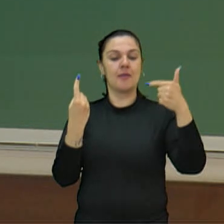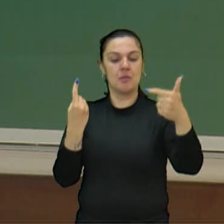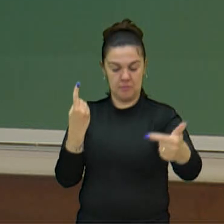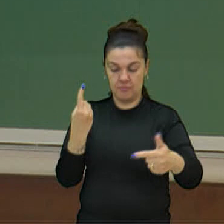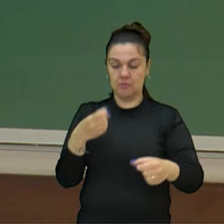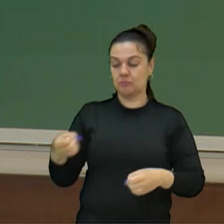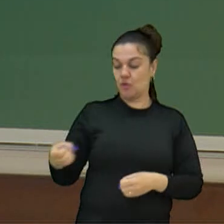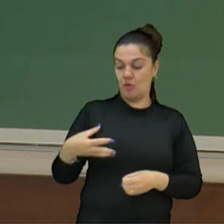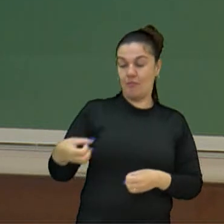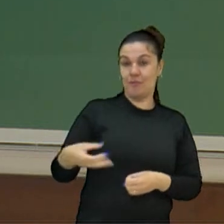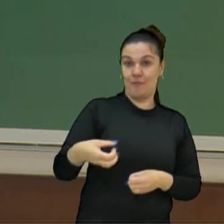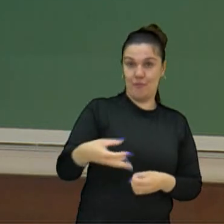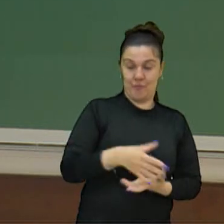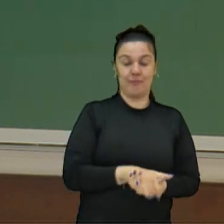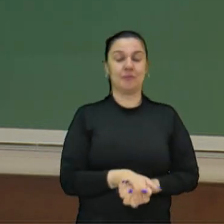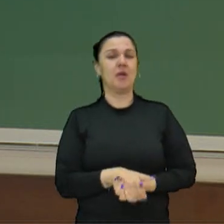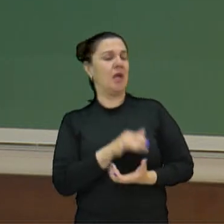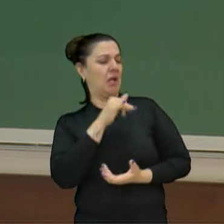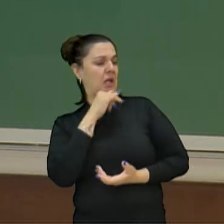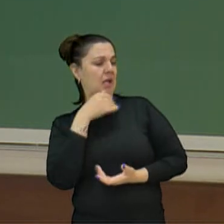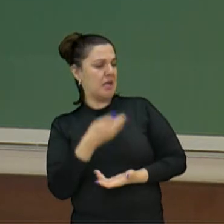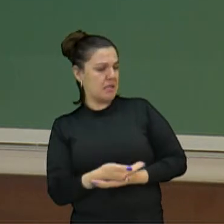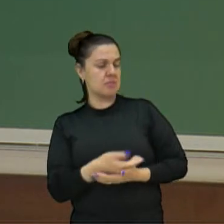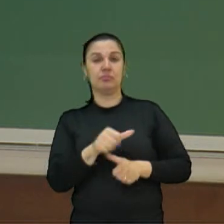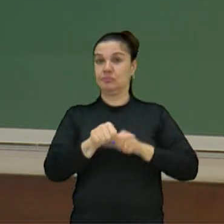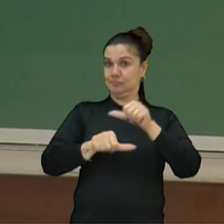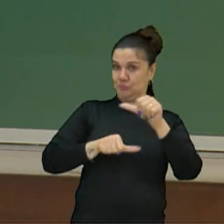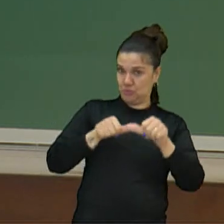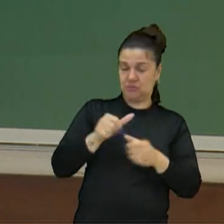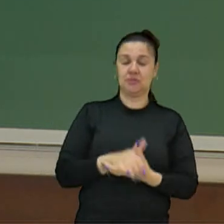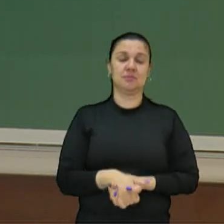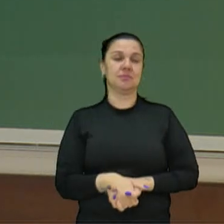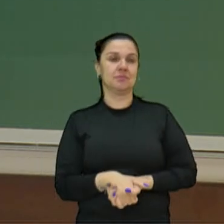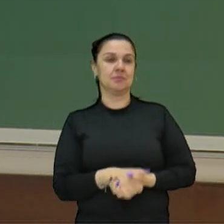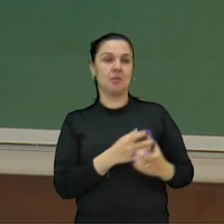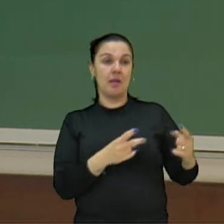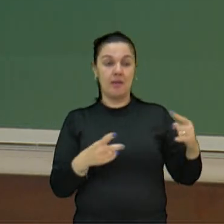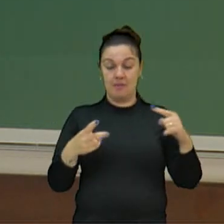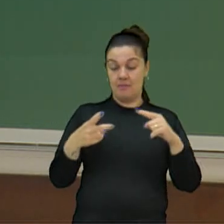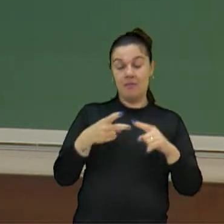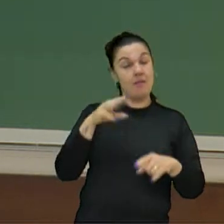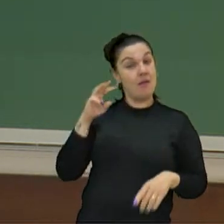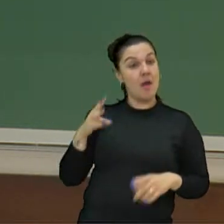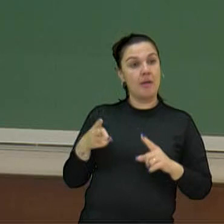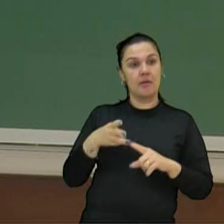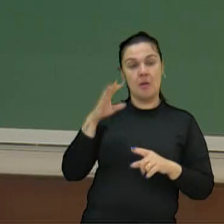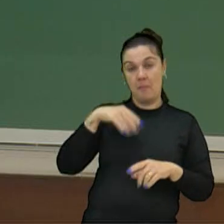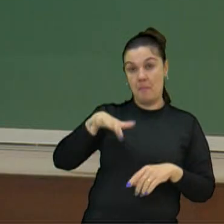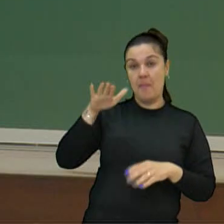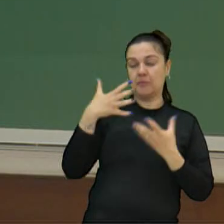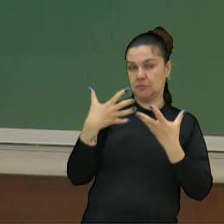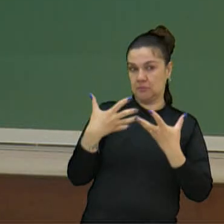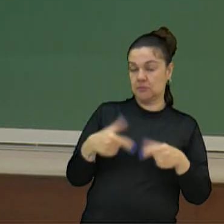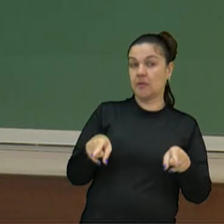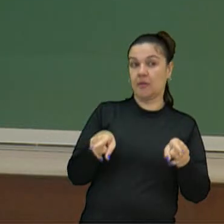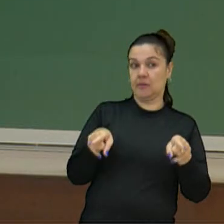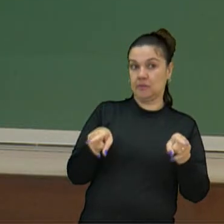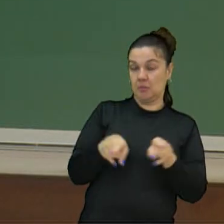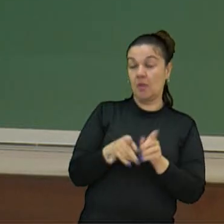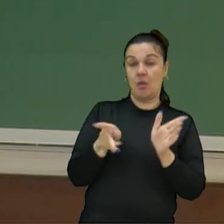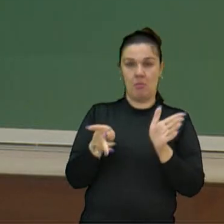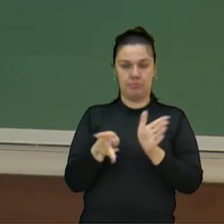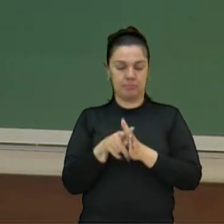vida foram surgindo as outras vidas. Como? Através de mutações. E é a teoria mais aceita recentemente pela comunidade científica,